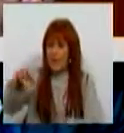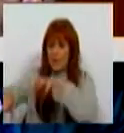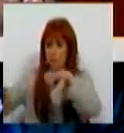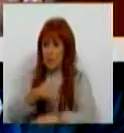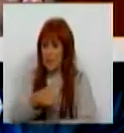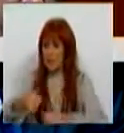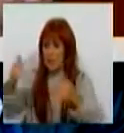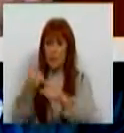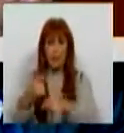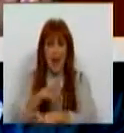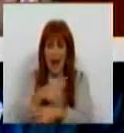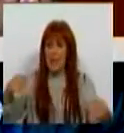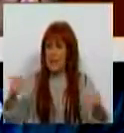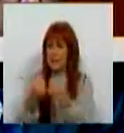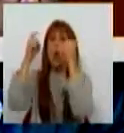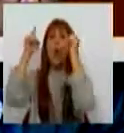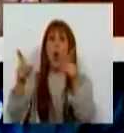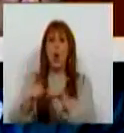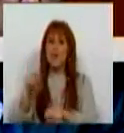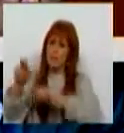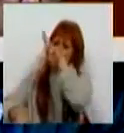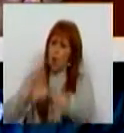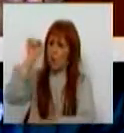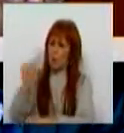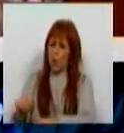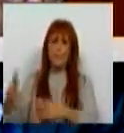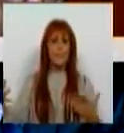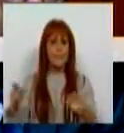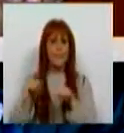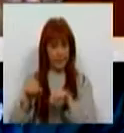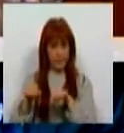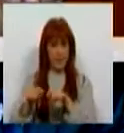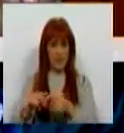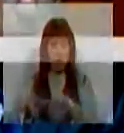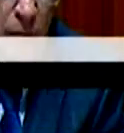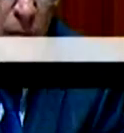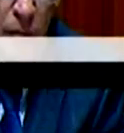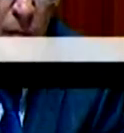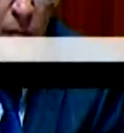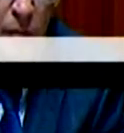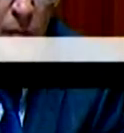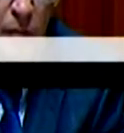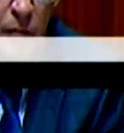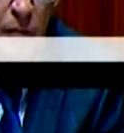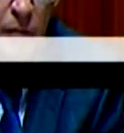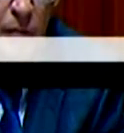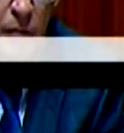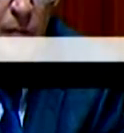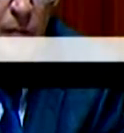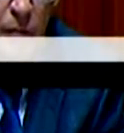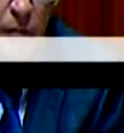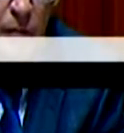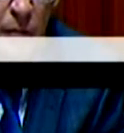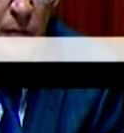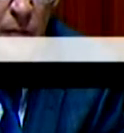urbano. Porque o grande desafio civilizacional das alterações climáticas perde-se ou